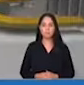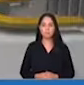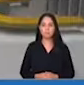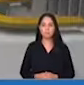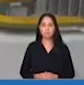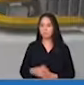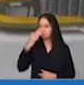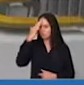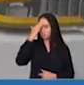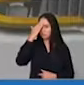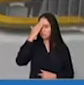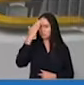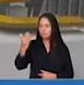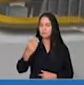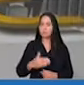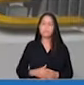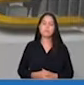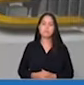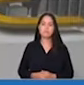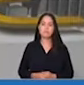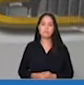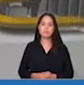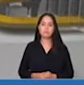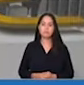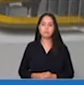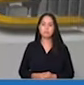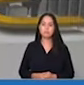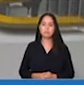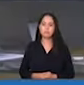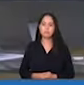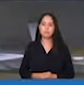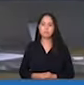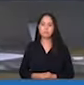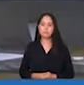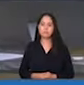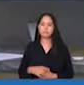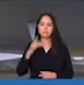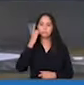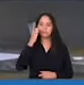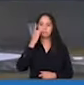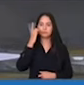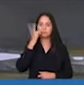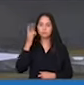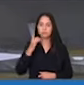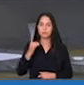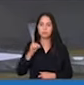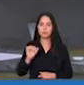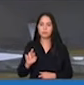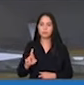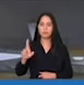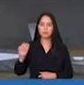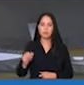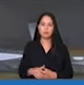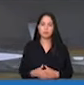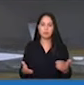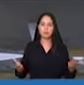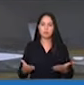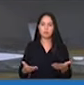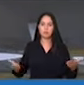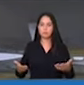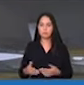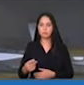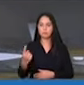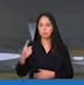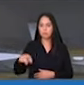Muito obrigado muito obrigado eminente Deputado Coral Meira nós temos espaço para uma